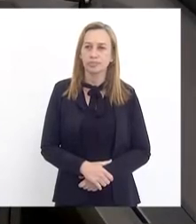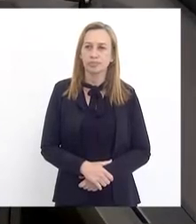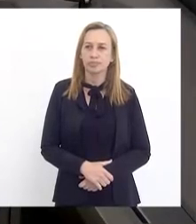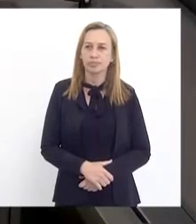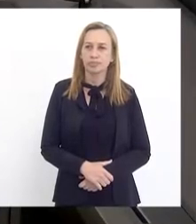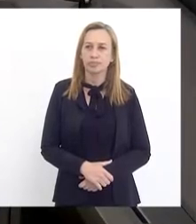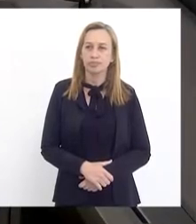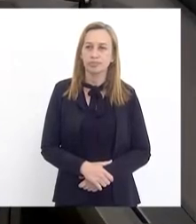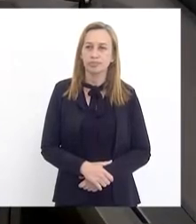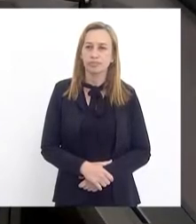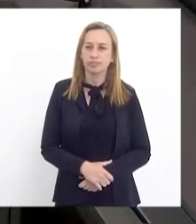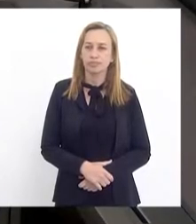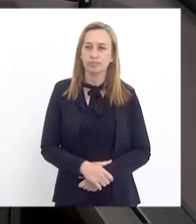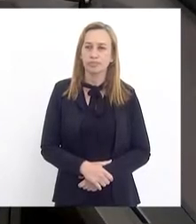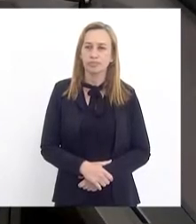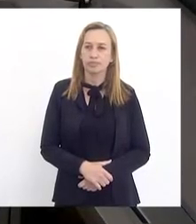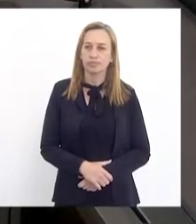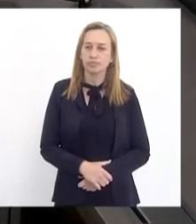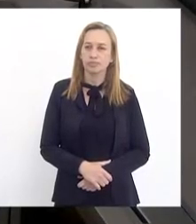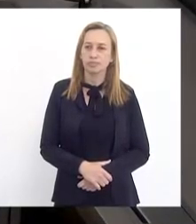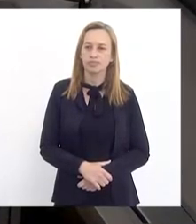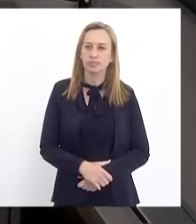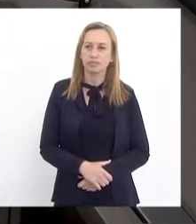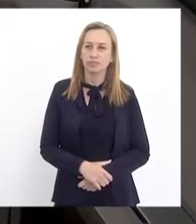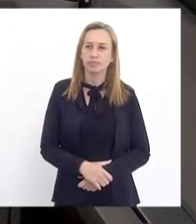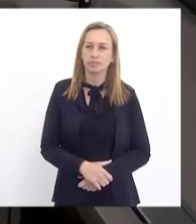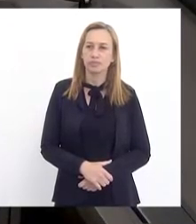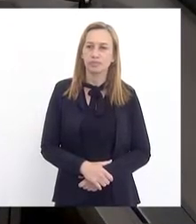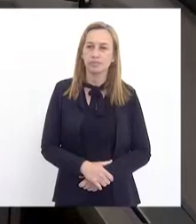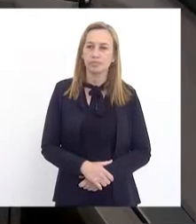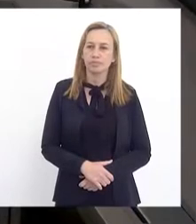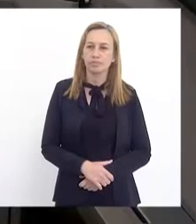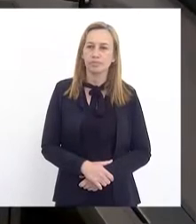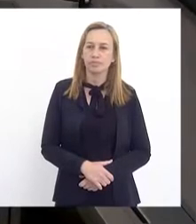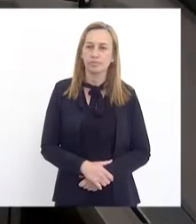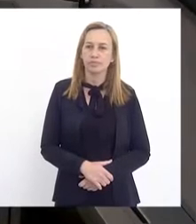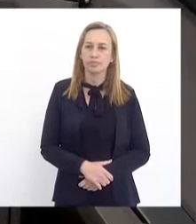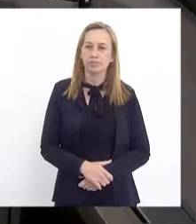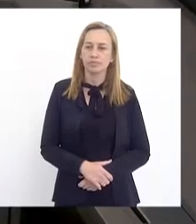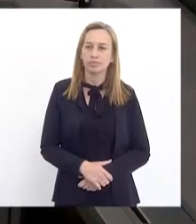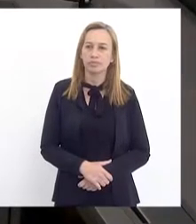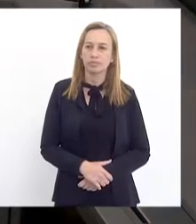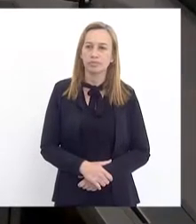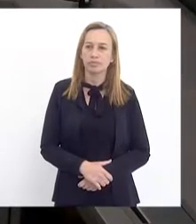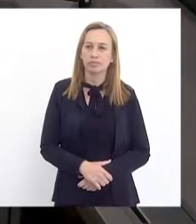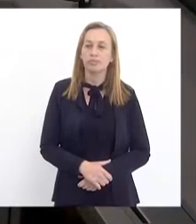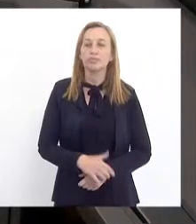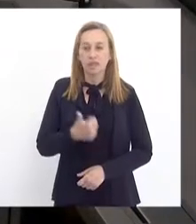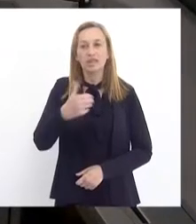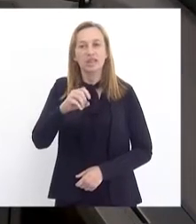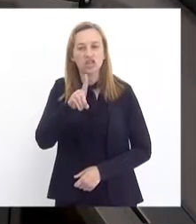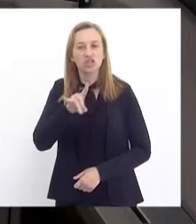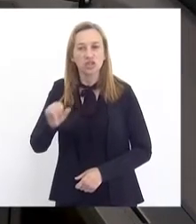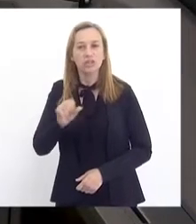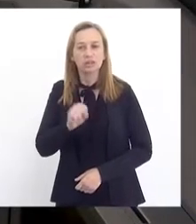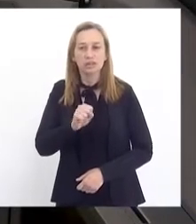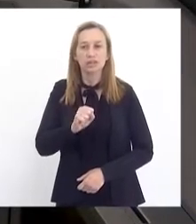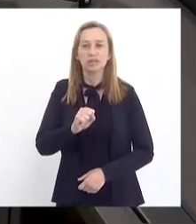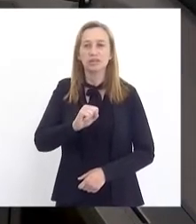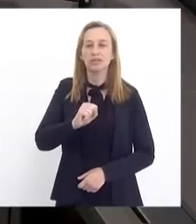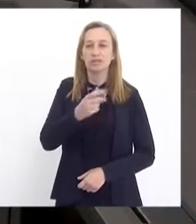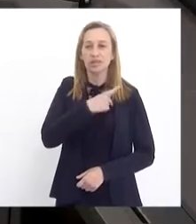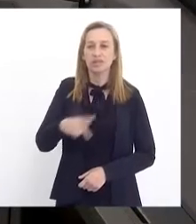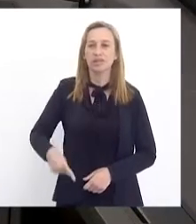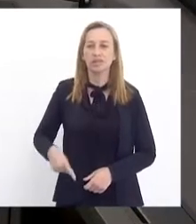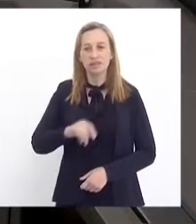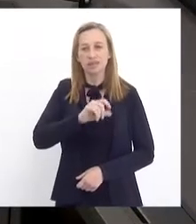Pacheco, você falou que já é presidente 10 dias, é isso? É. Yeah. Não, eu não sei, eu estou perguntando. É 10 dias. Hoje eu sabia que era, mas não sabia que era. Não,